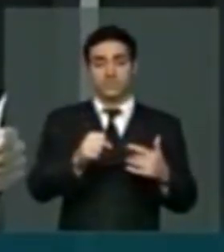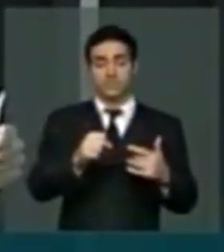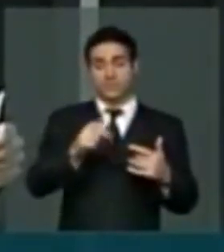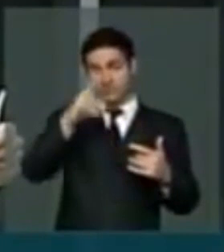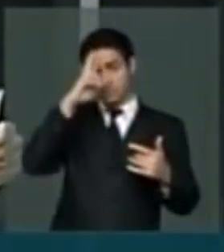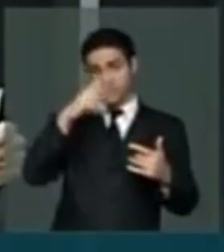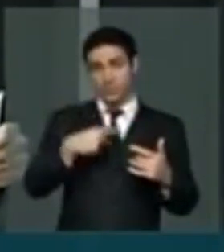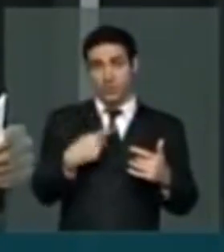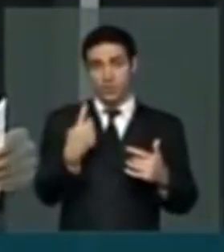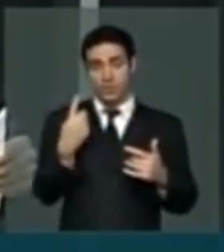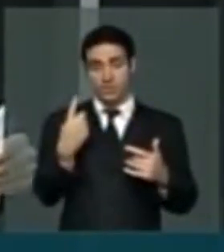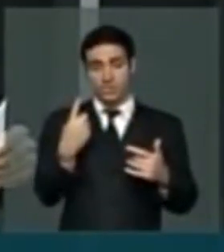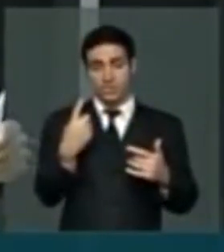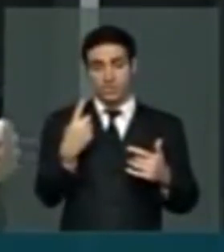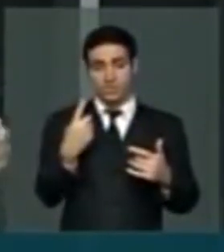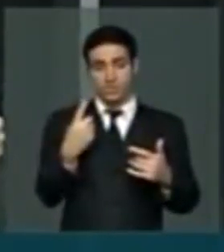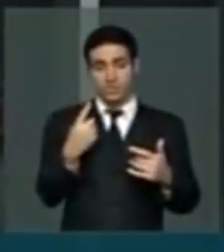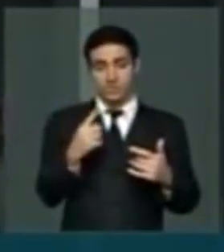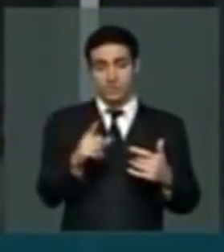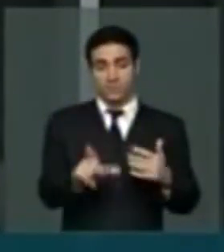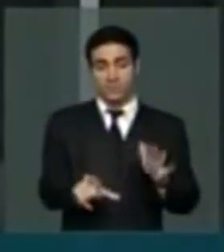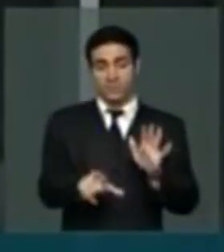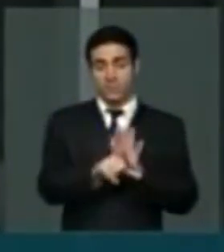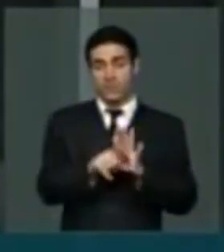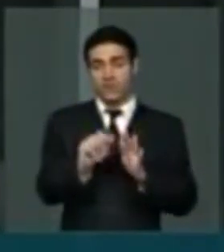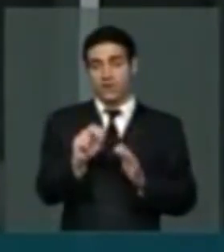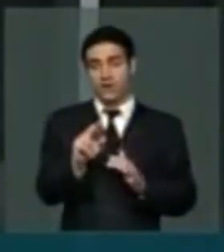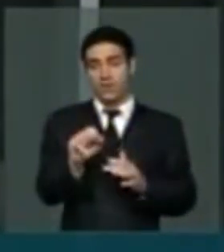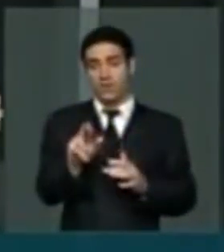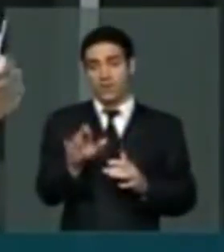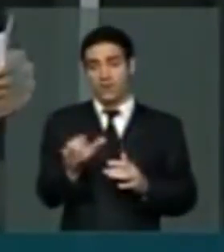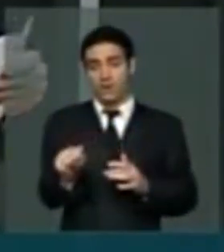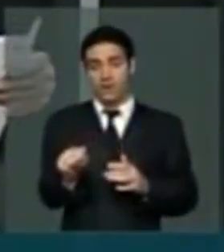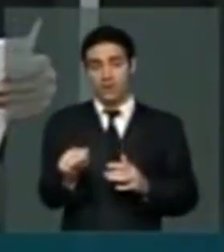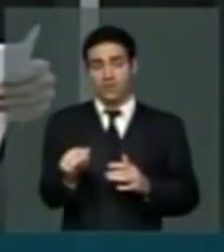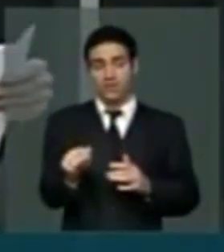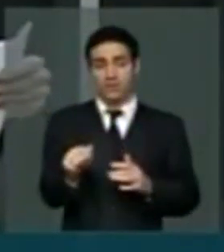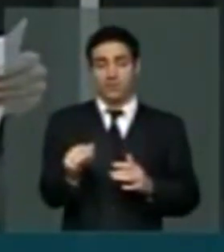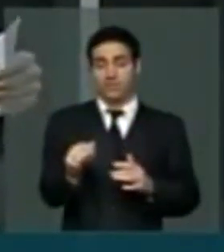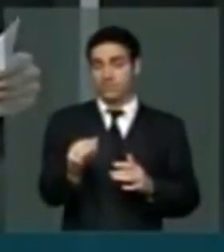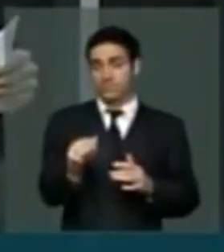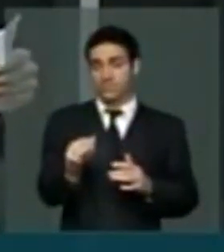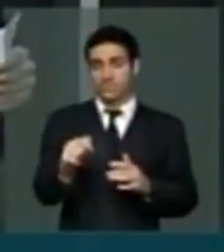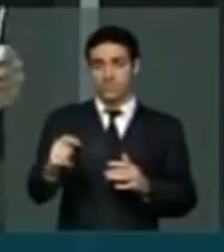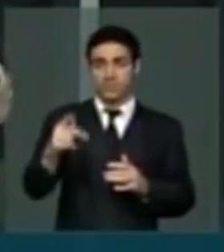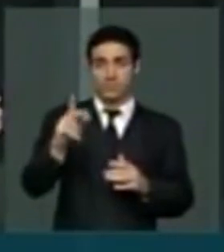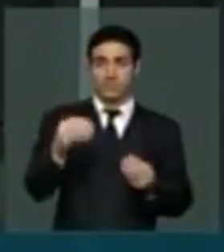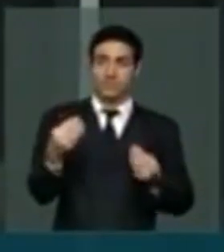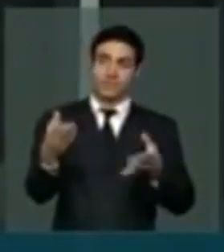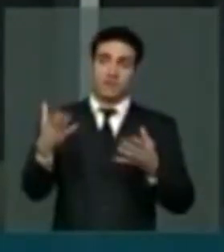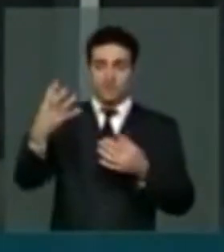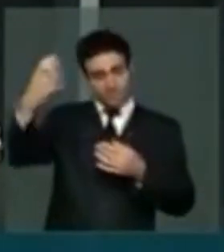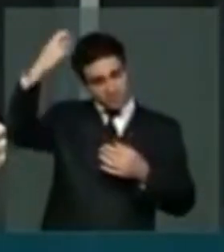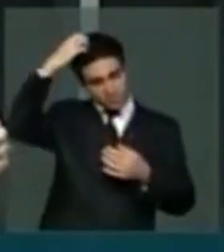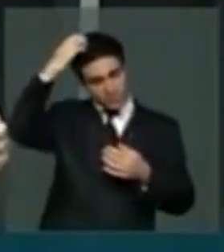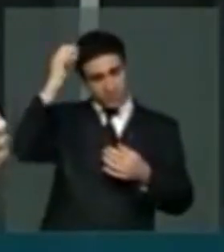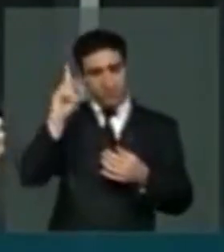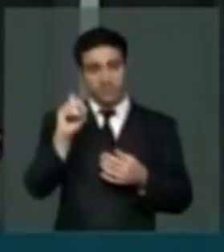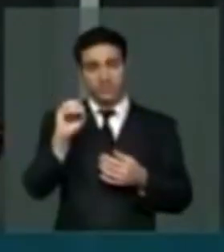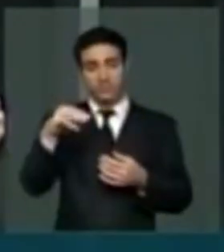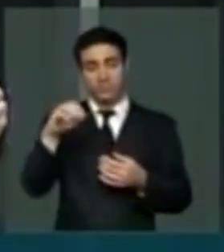Ou seja, é a Lei Áurea para os presos. Em vez de Princesa Isabel, teremos o príncipe Domingos